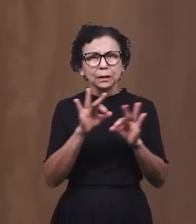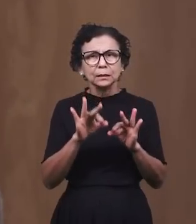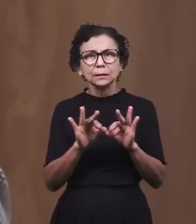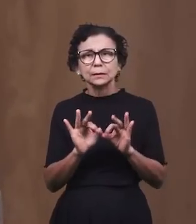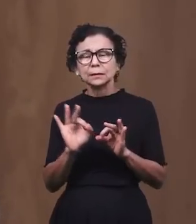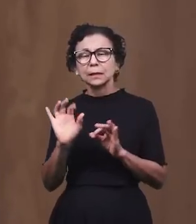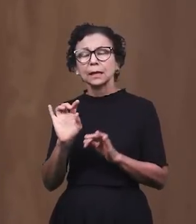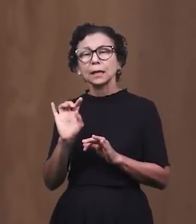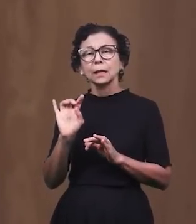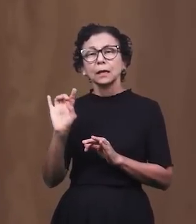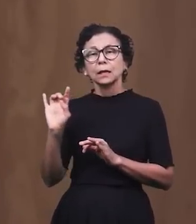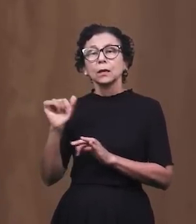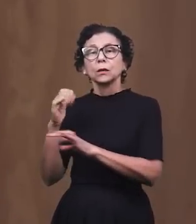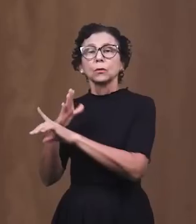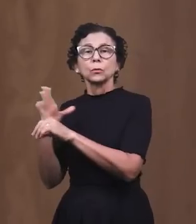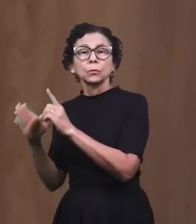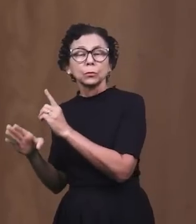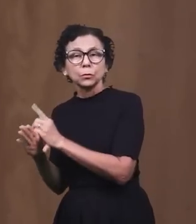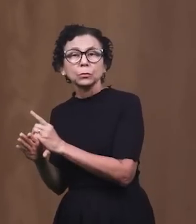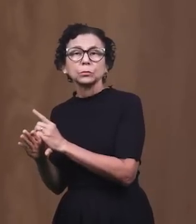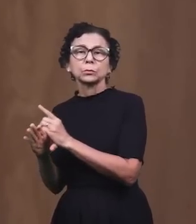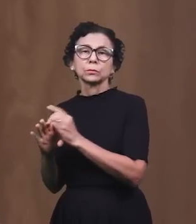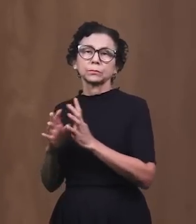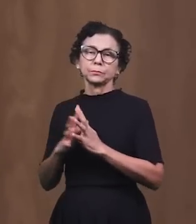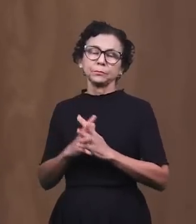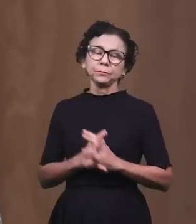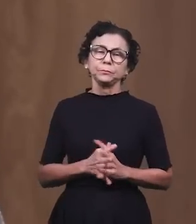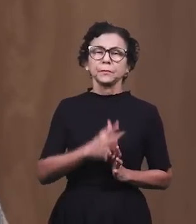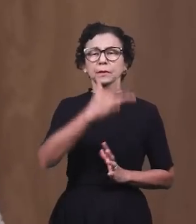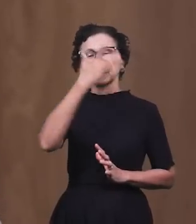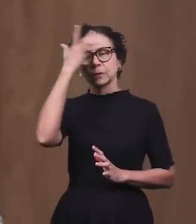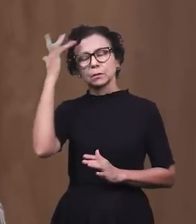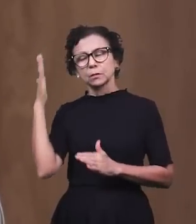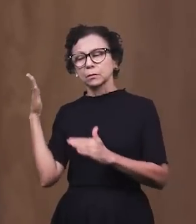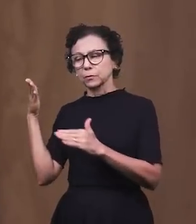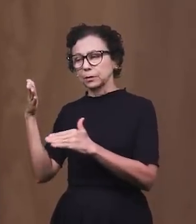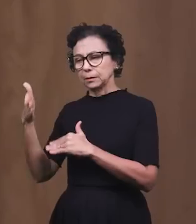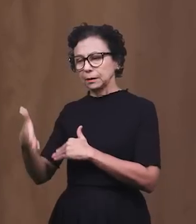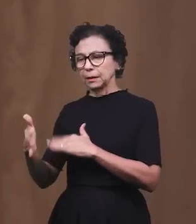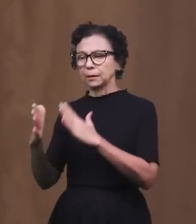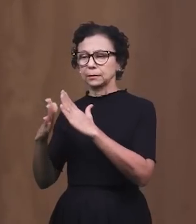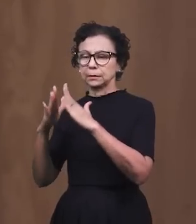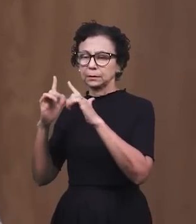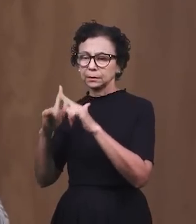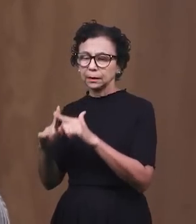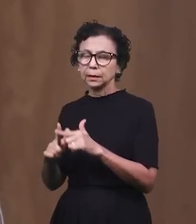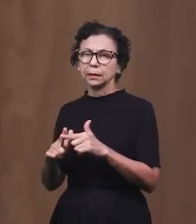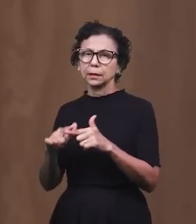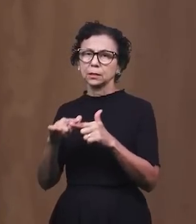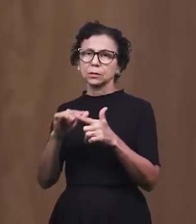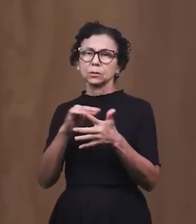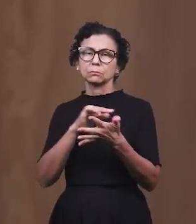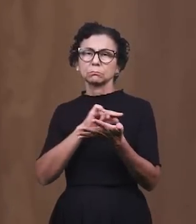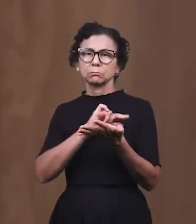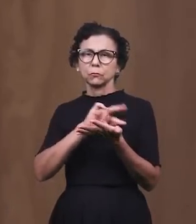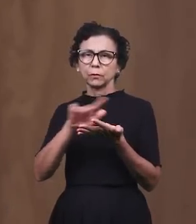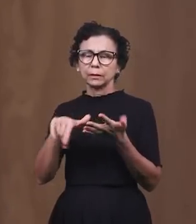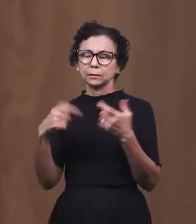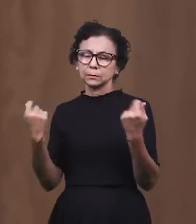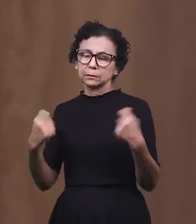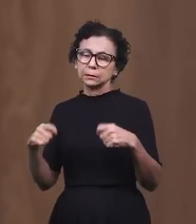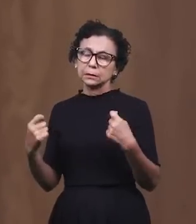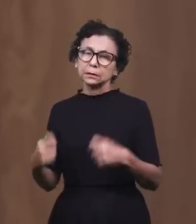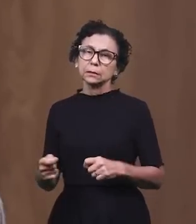culto, né? As pessoas que vão entrar, as necessidades das pessoas, aquilo que o senhor quer fazer naquele